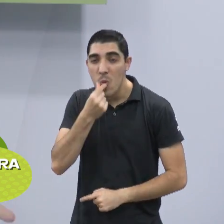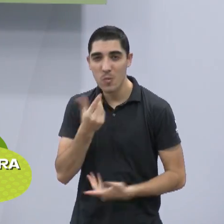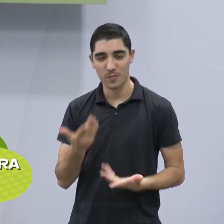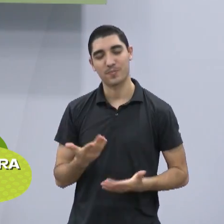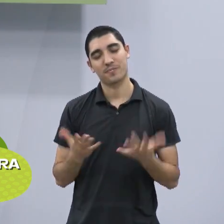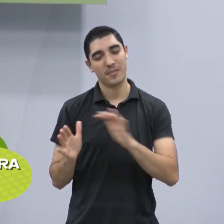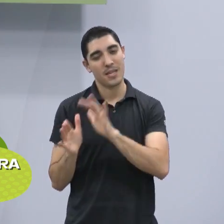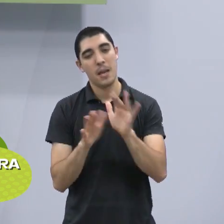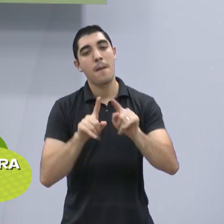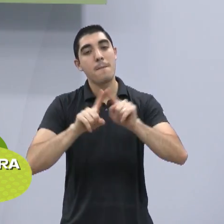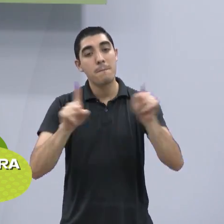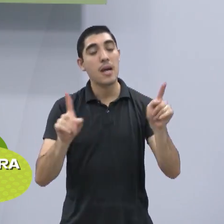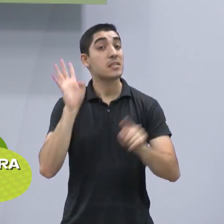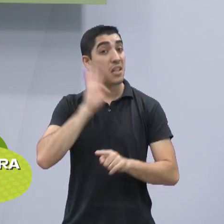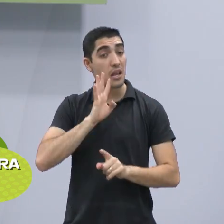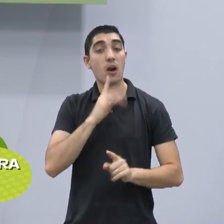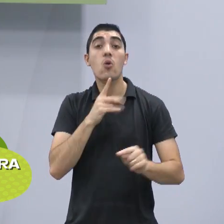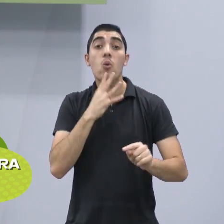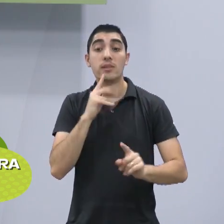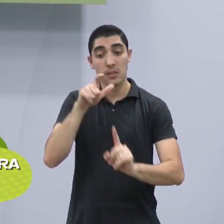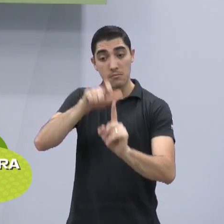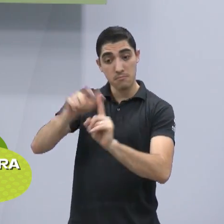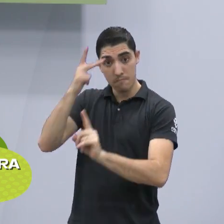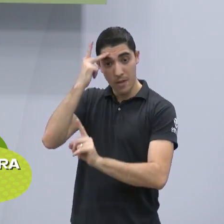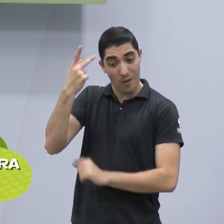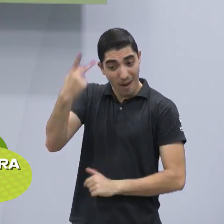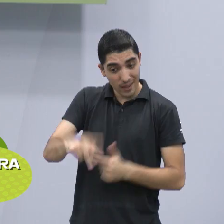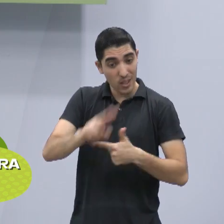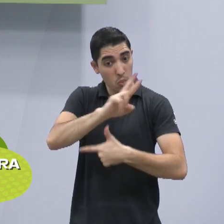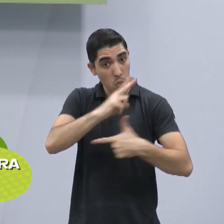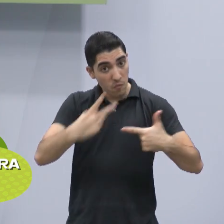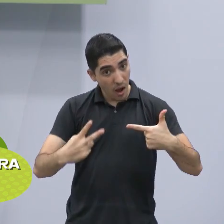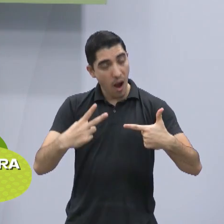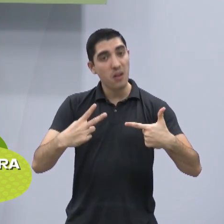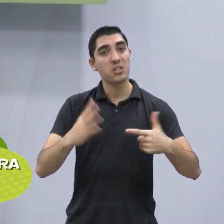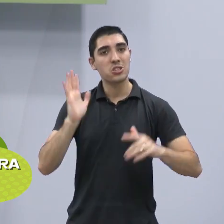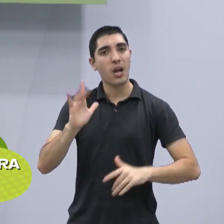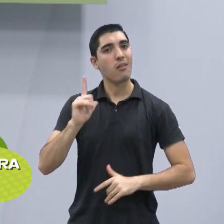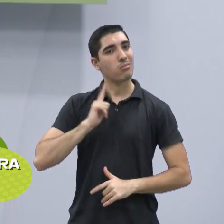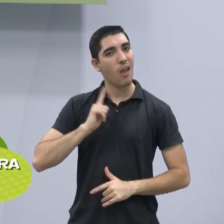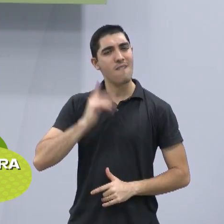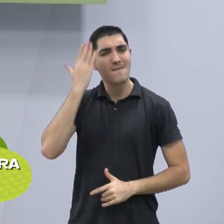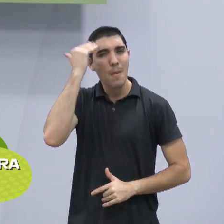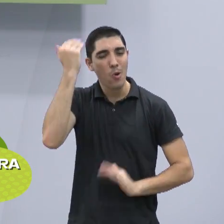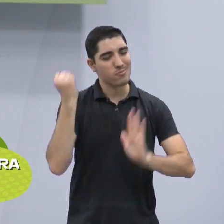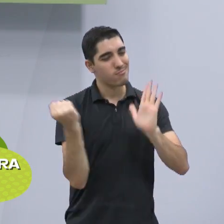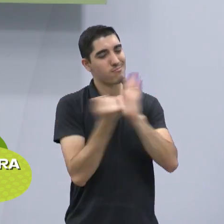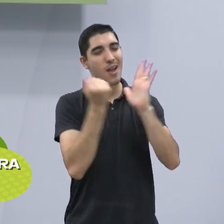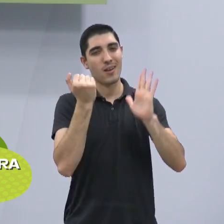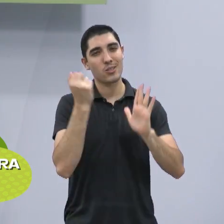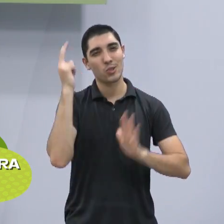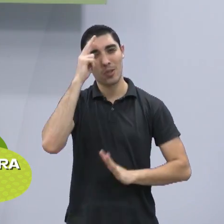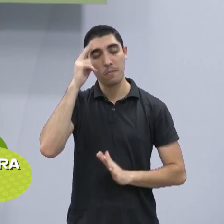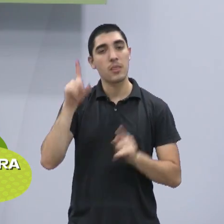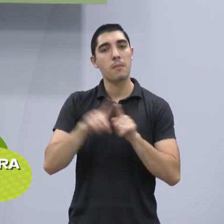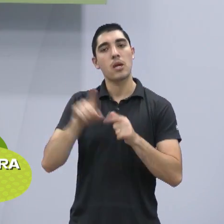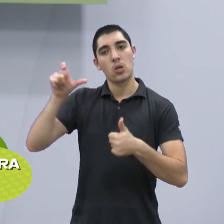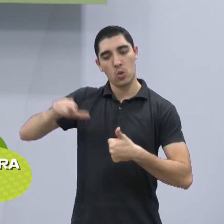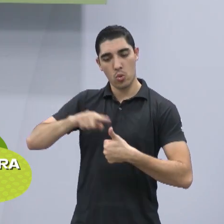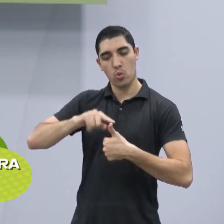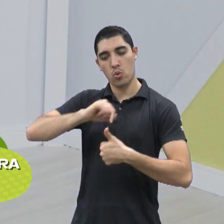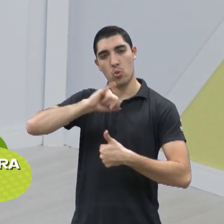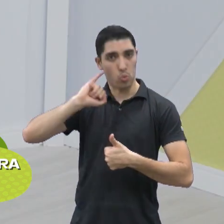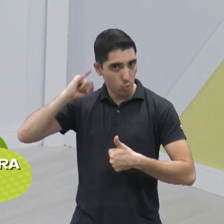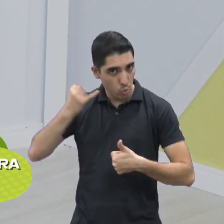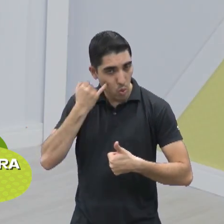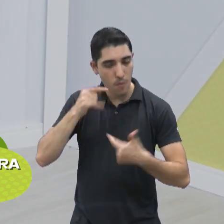que tem gente do Vale do Paraíba fazendo história. É muito bacana mesmo. Parabéns ao João, parabéns ao Ralf, que fizeram essa bela